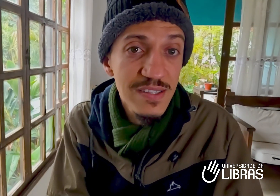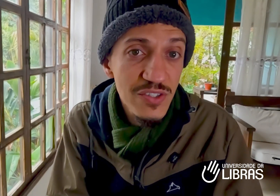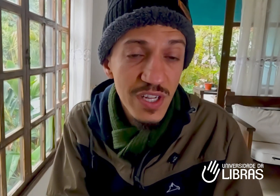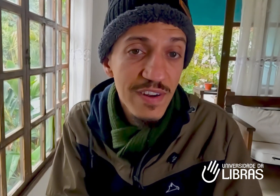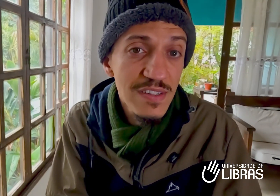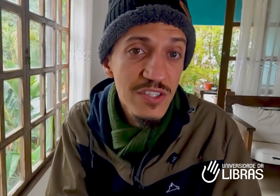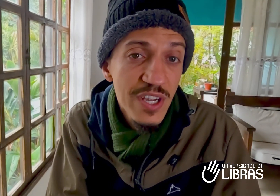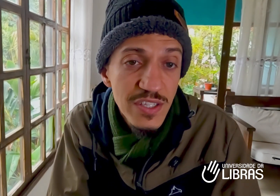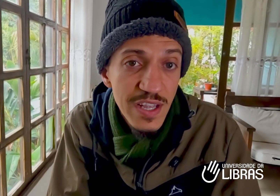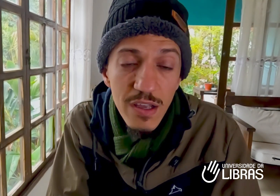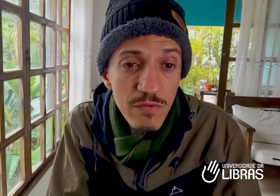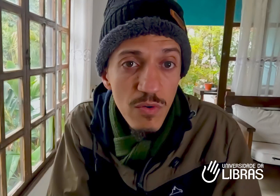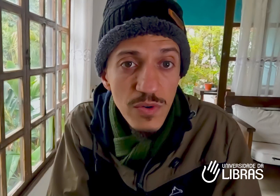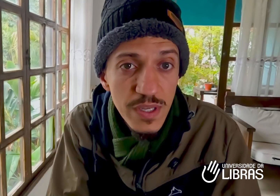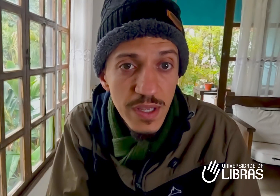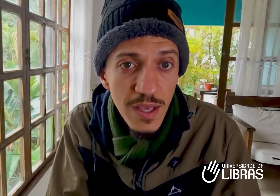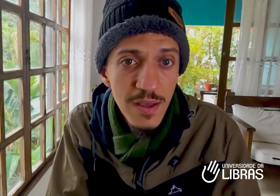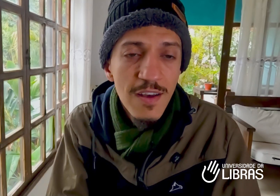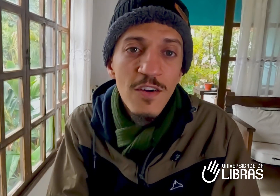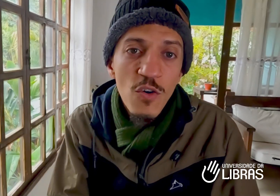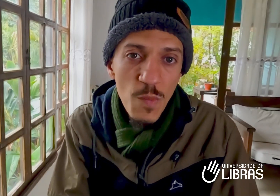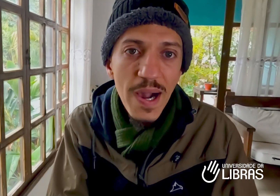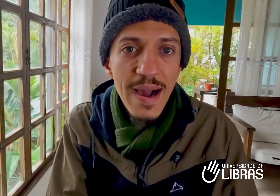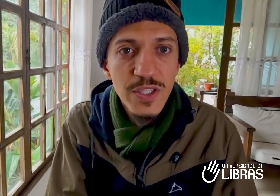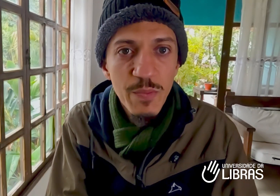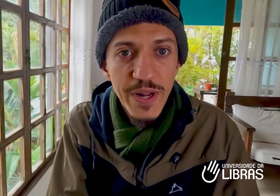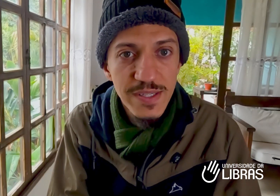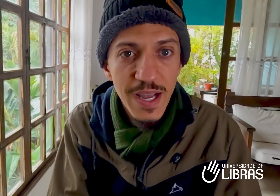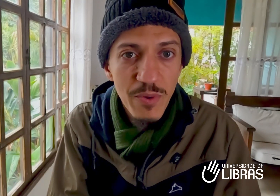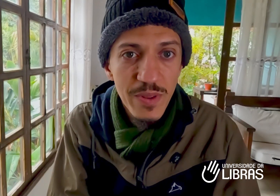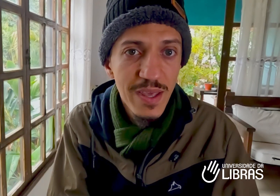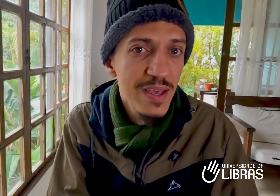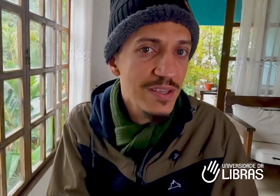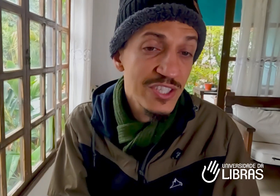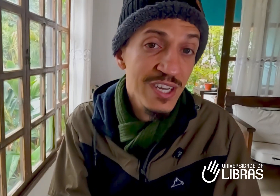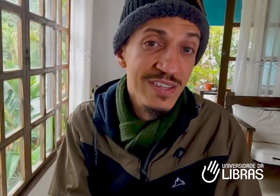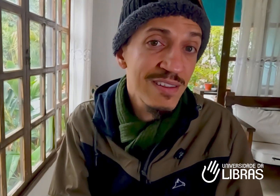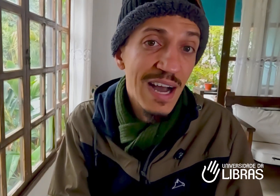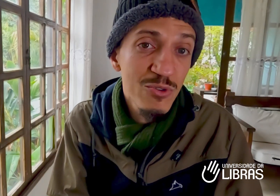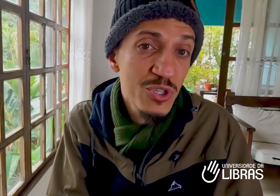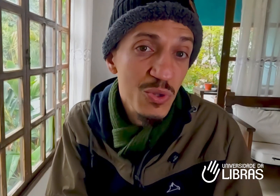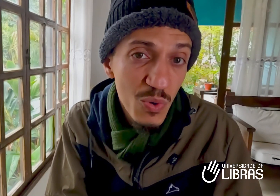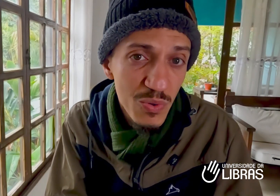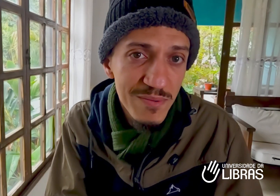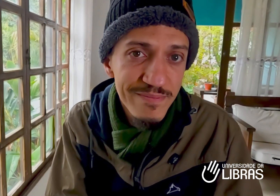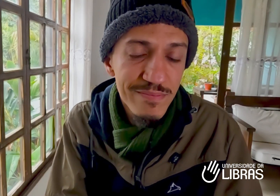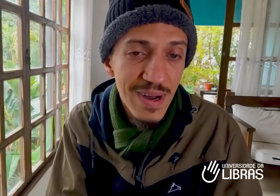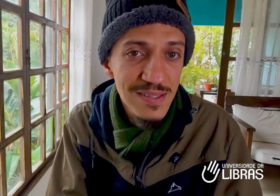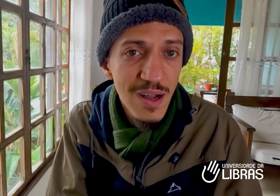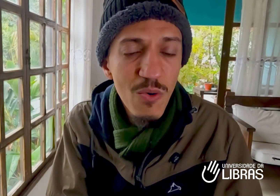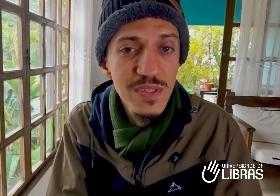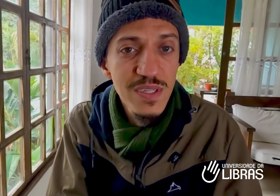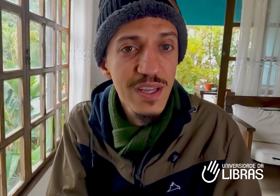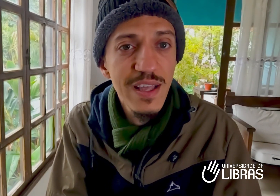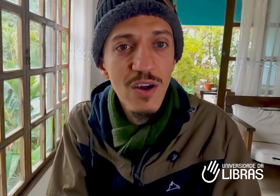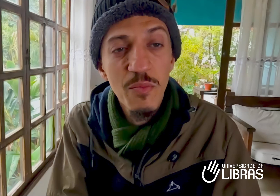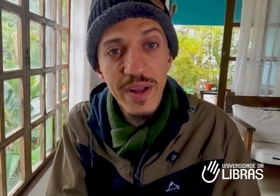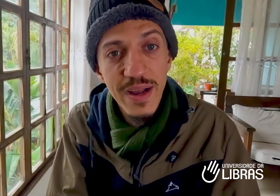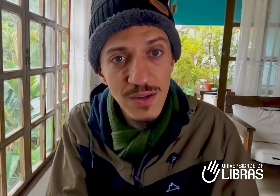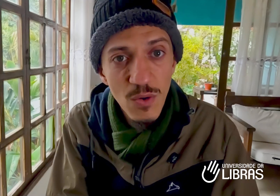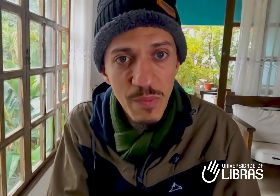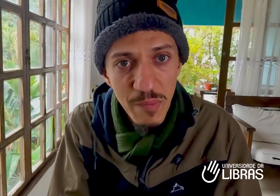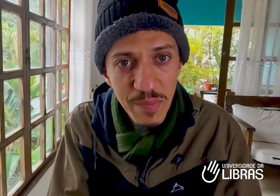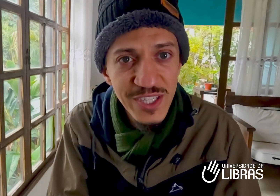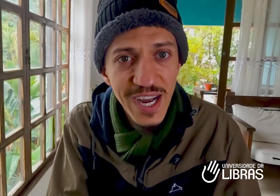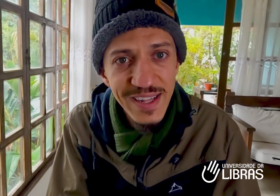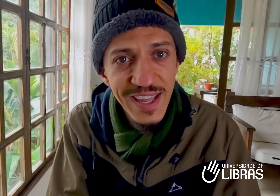que desistindo, falando assim, gente, será que eu não vou conseguir? Como a Kátia, por exemplo, que já tinha tentado de tudo, mas não conseguia ter a